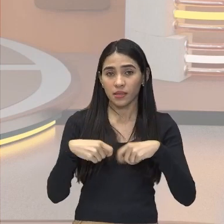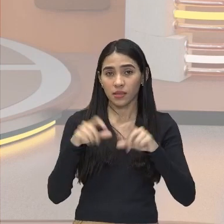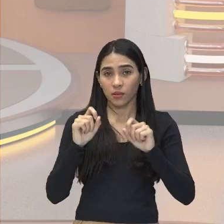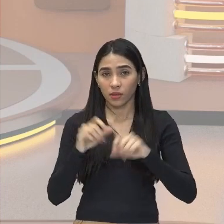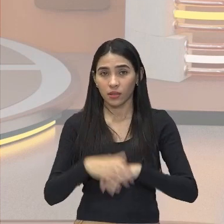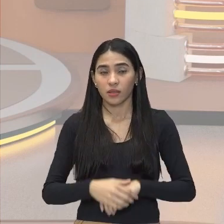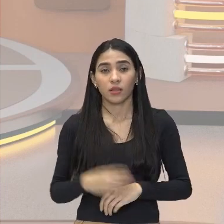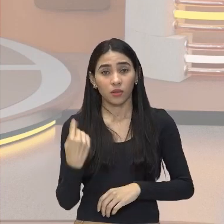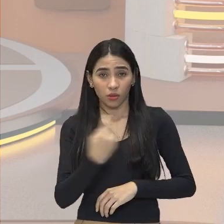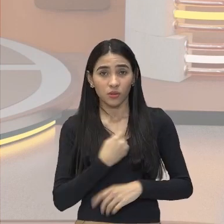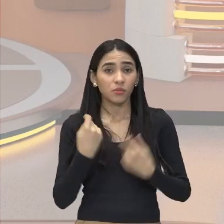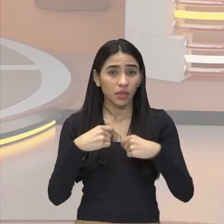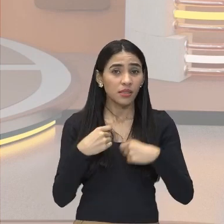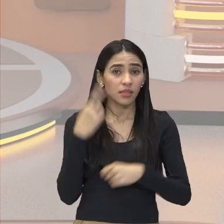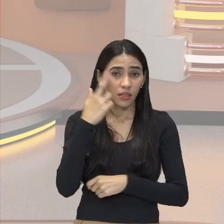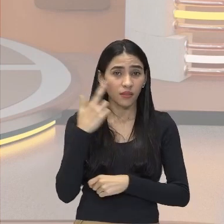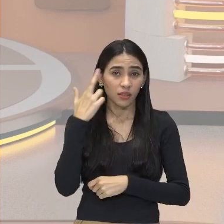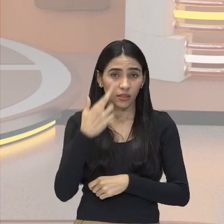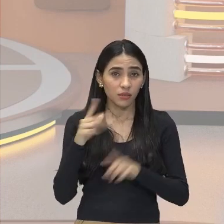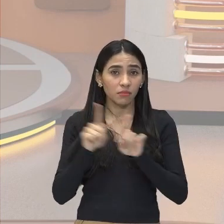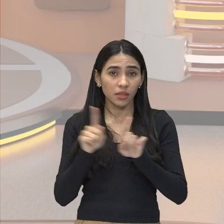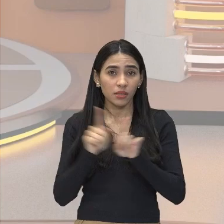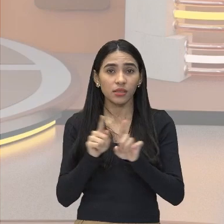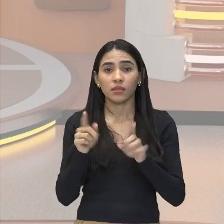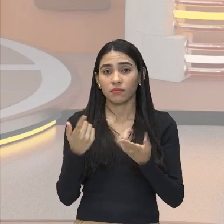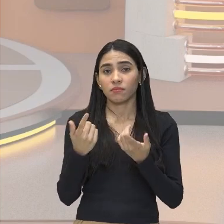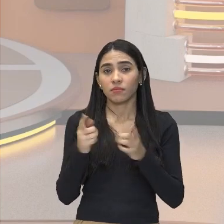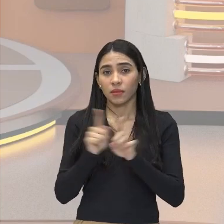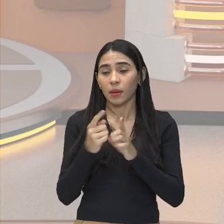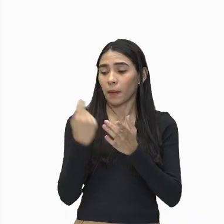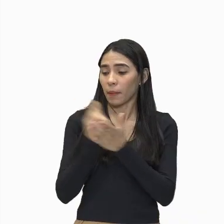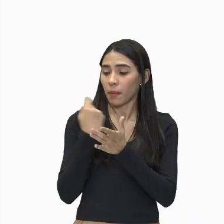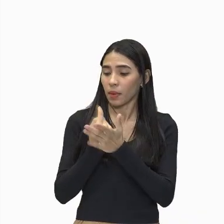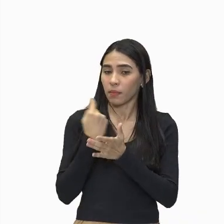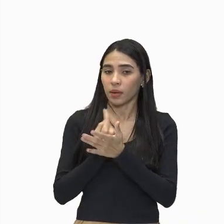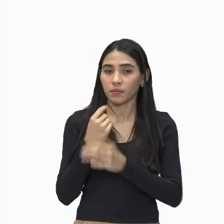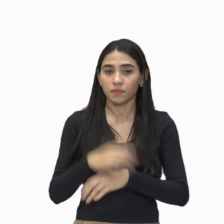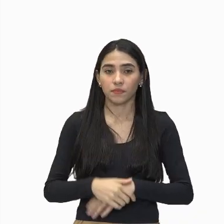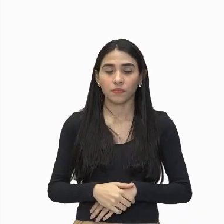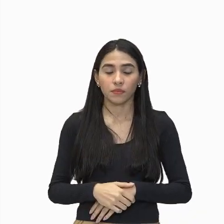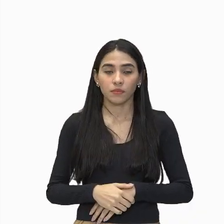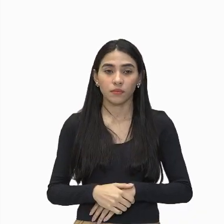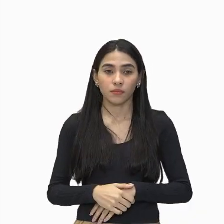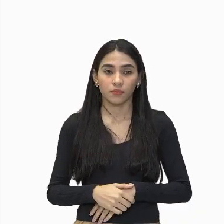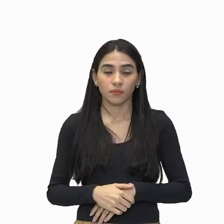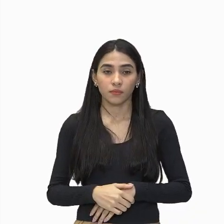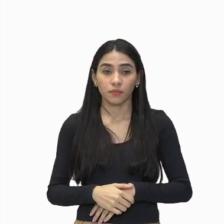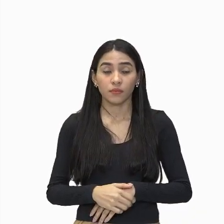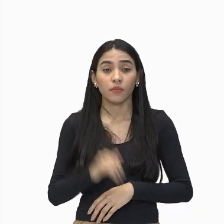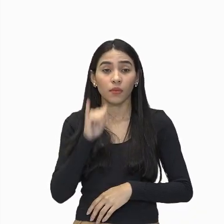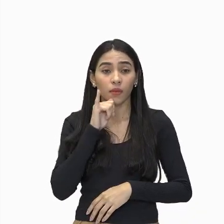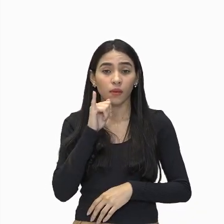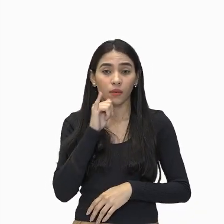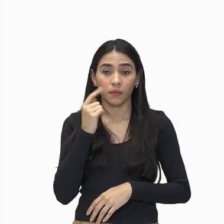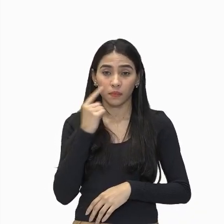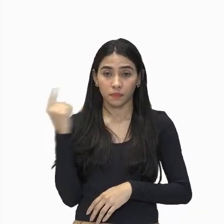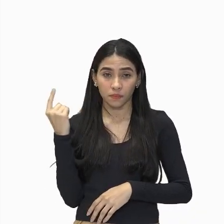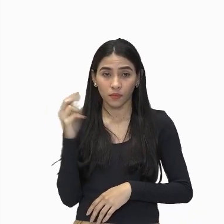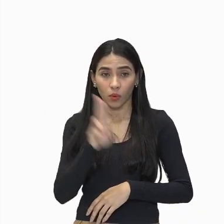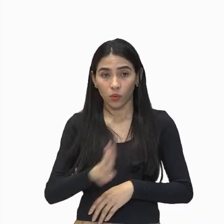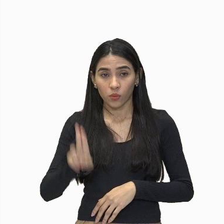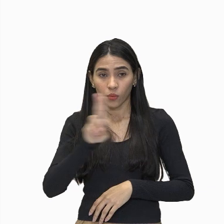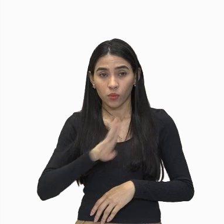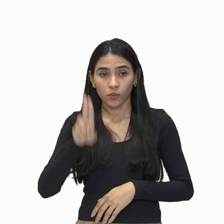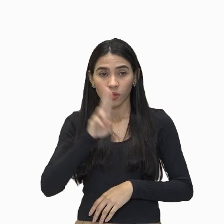a gente precisa fazer, precisam ser feitas. Entendeu? Então vamos lá, olha o que o Bauman fala para nós. Ele utiliza a metáfora